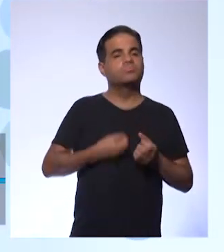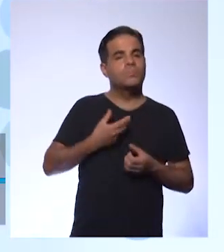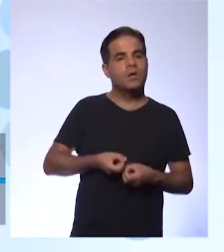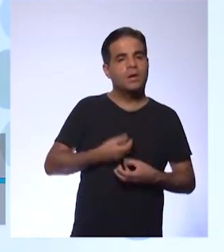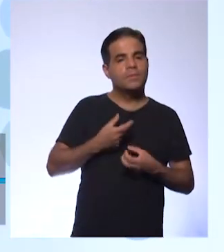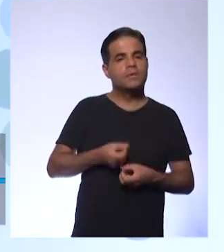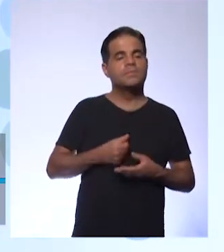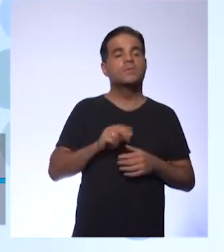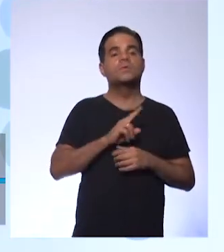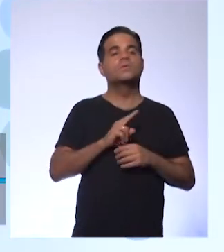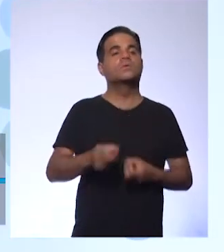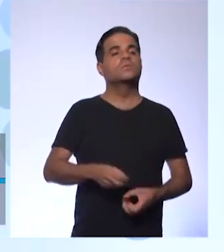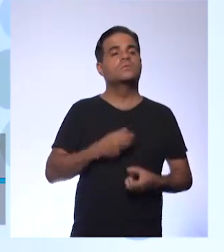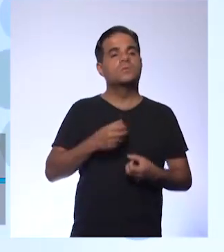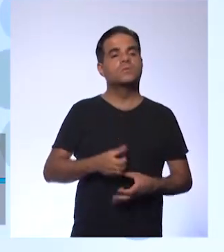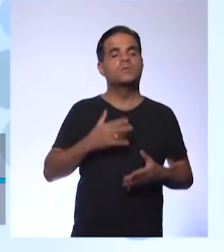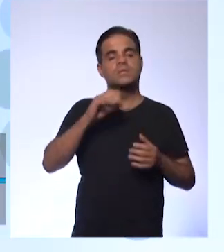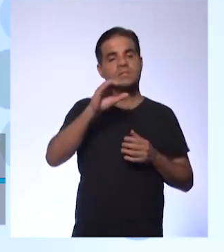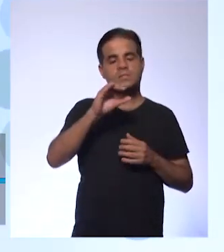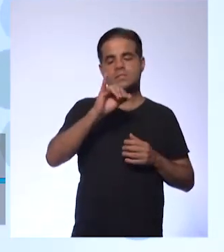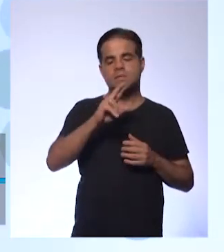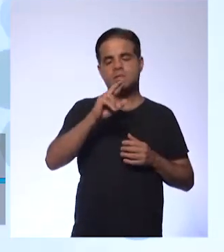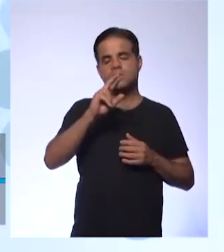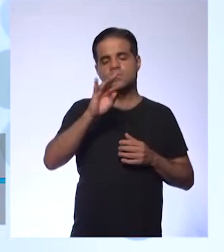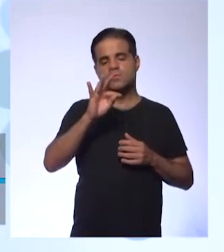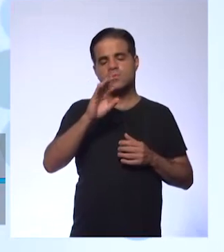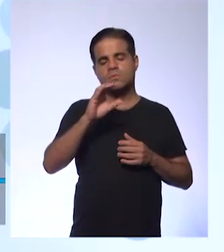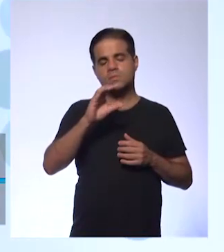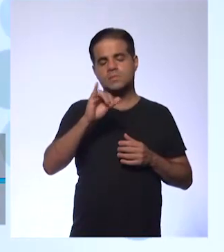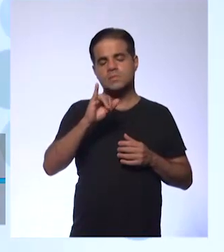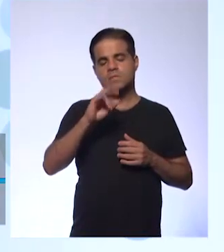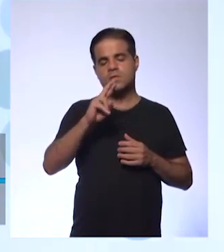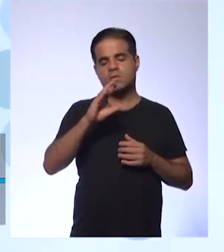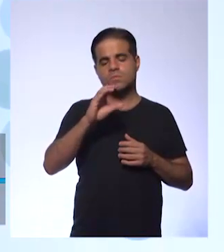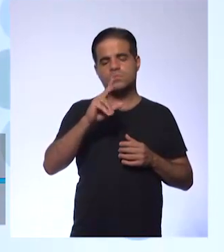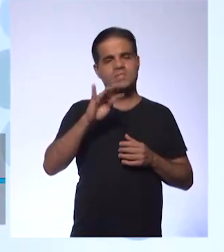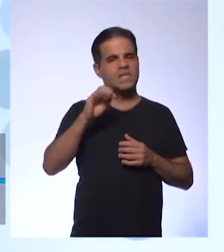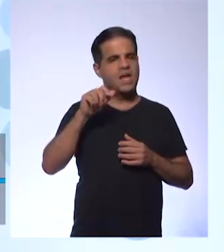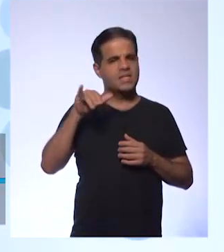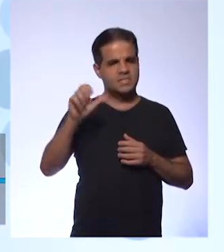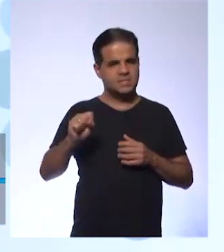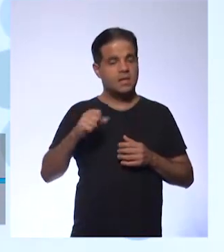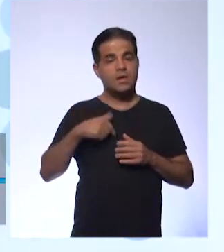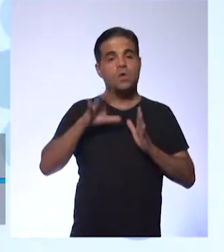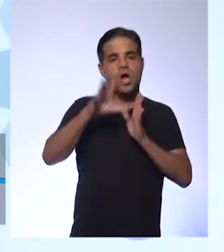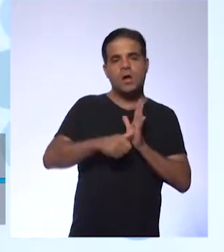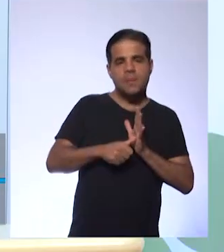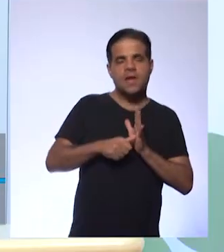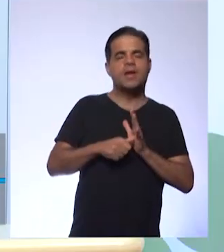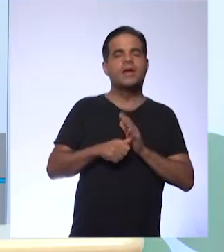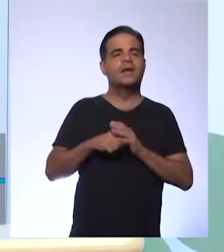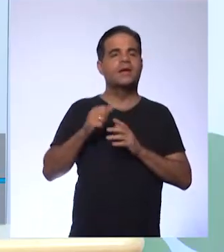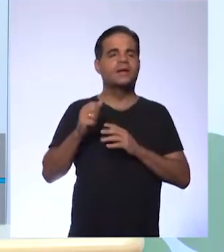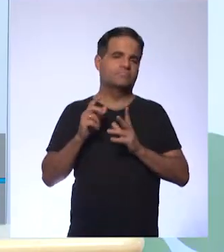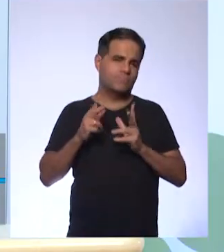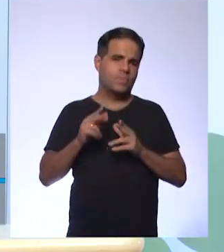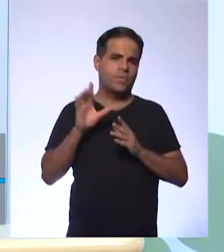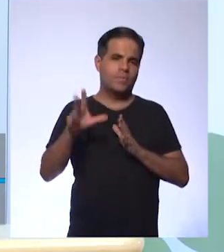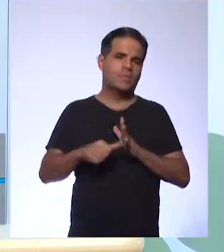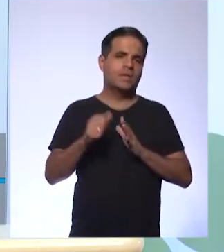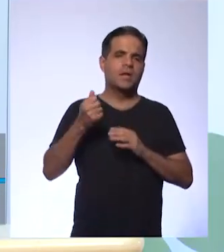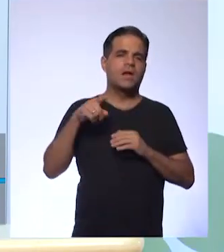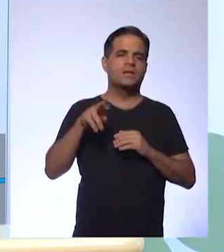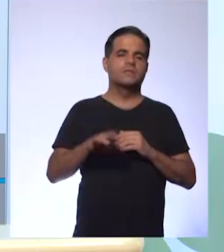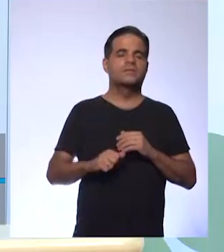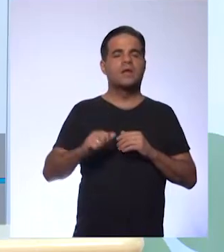Esse poema se chama Circunstâncias e eu roubei para essa aula, assim como roubei a Andrea. Tcharam!